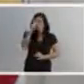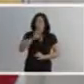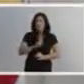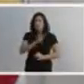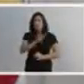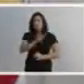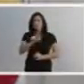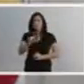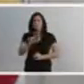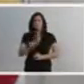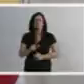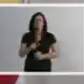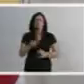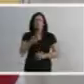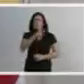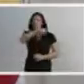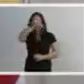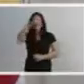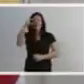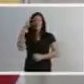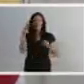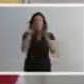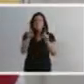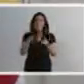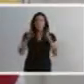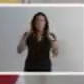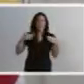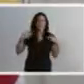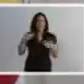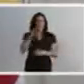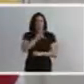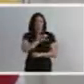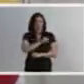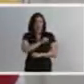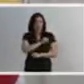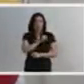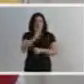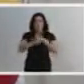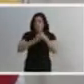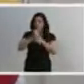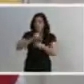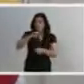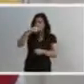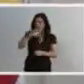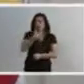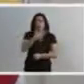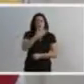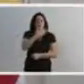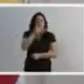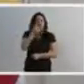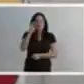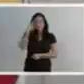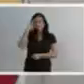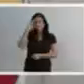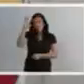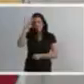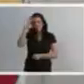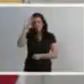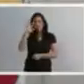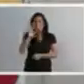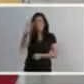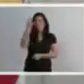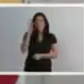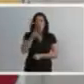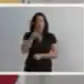natal de muita paz alegria amor e que o próximo ano seja ainda mais repleta de sonhos e realizações que todos possam